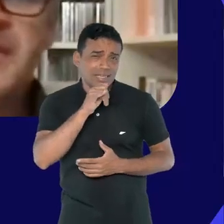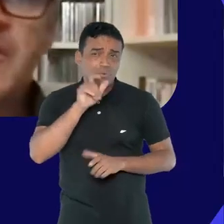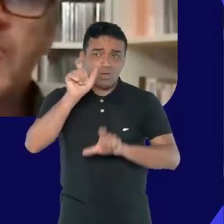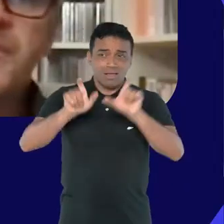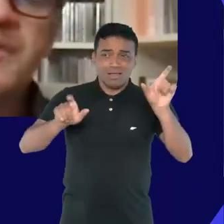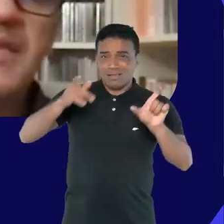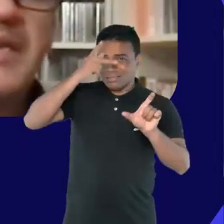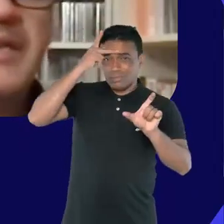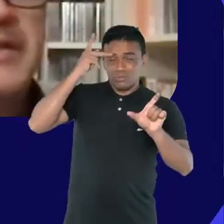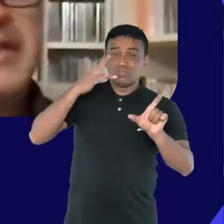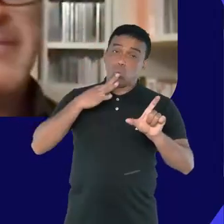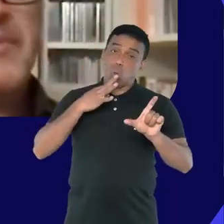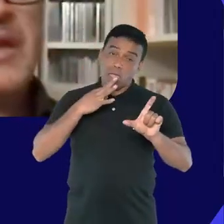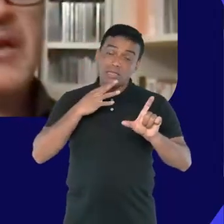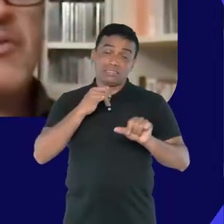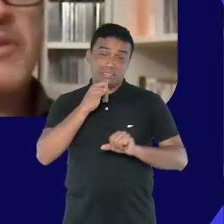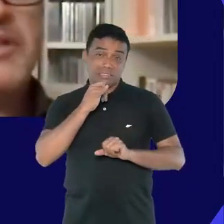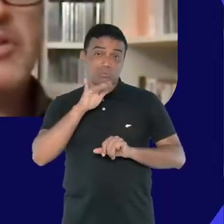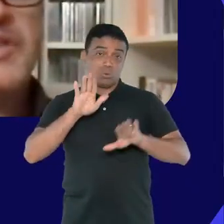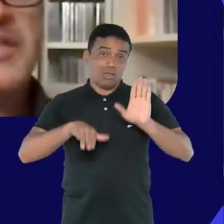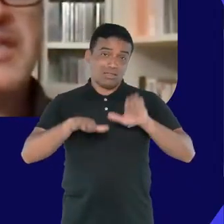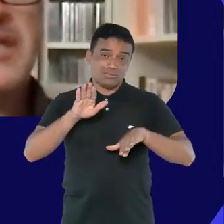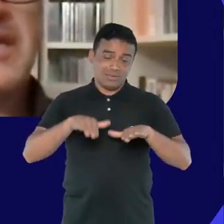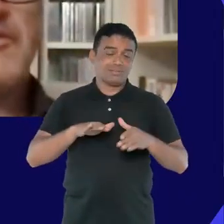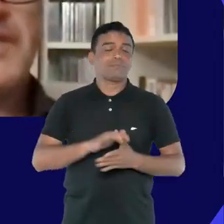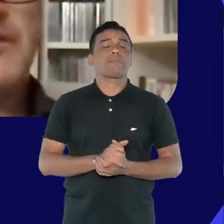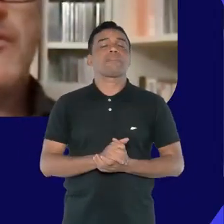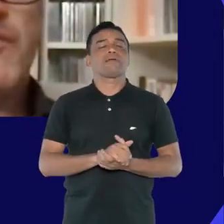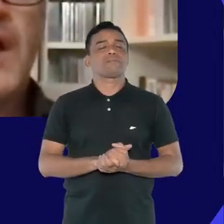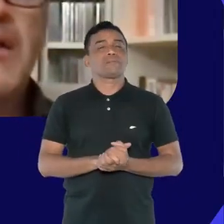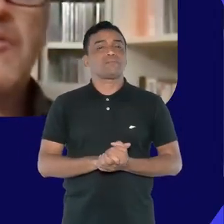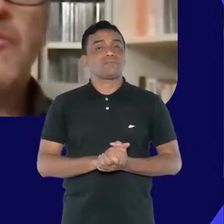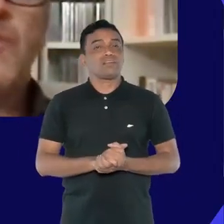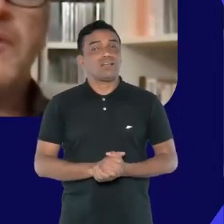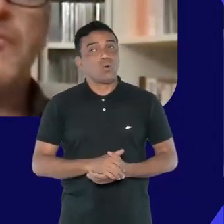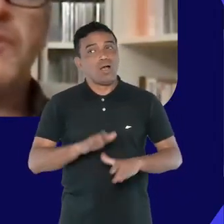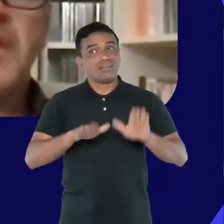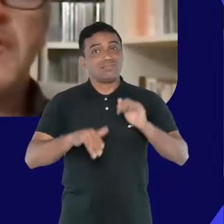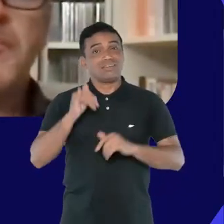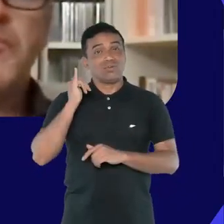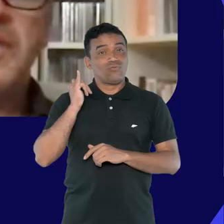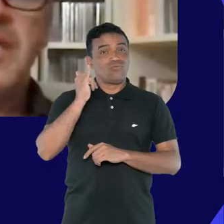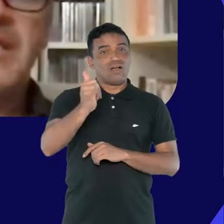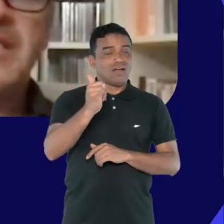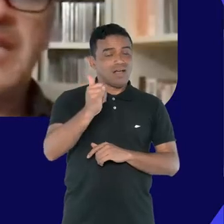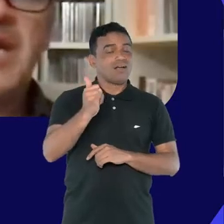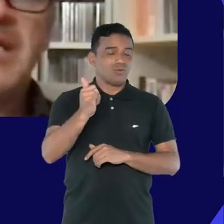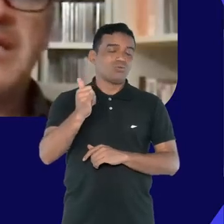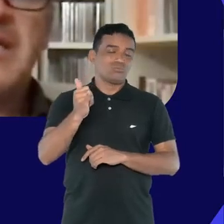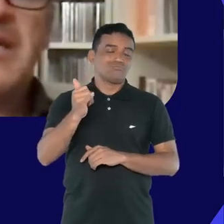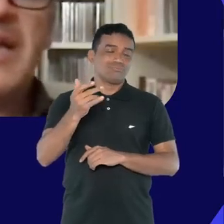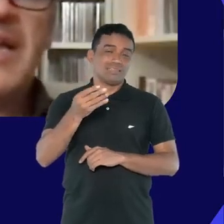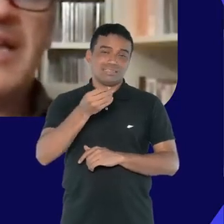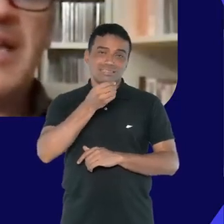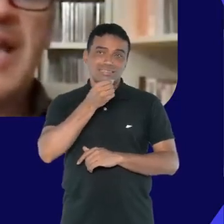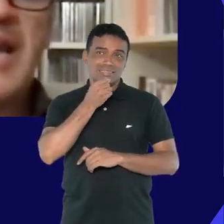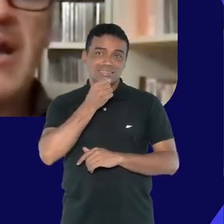gente possa reconhecer, uma das coisas que às vezes eu falo quando tenho a oportunidade de